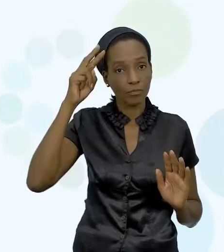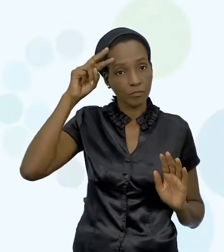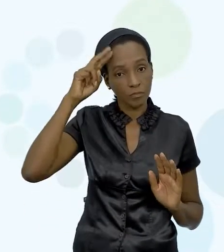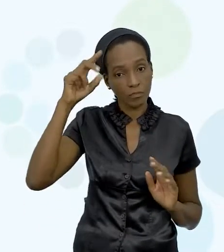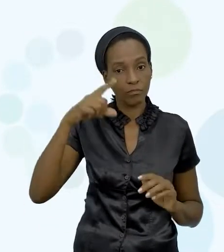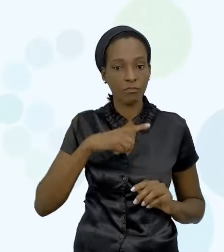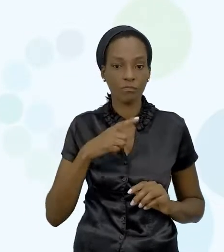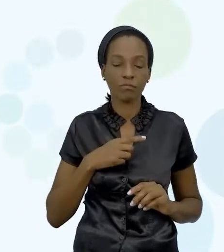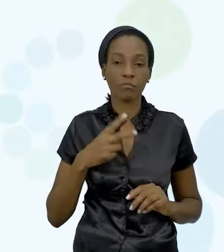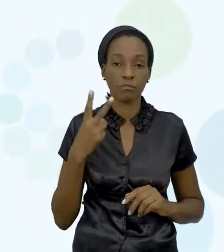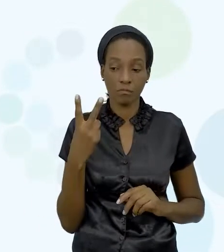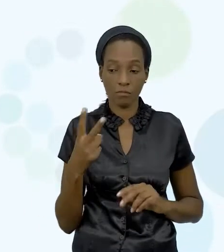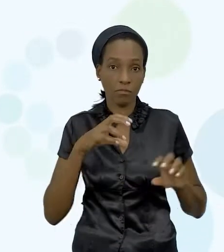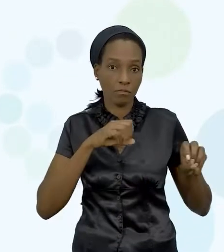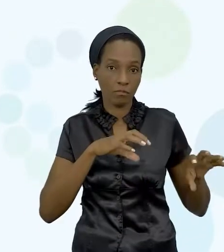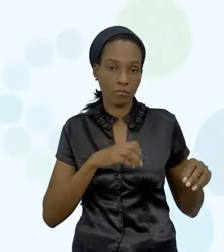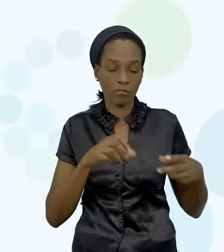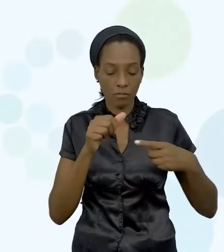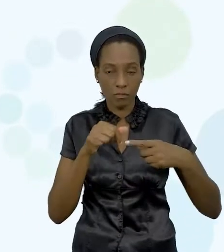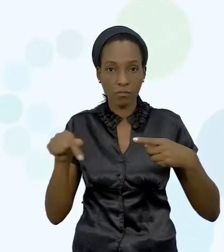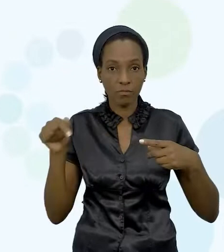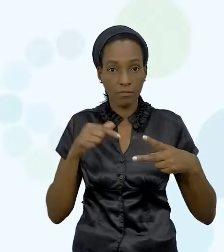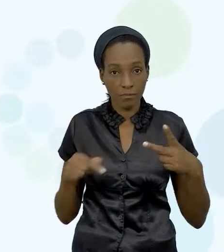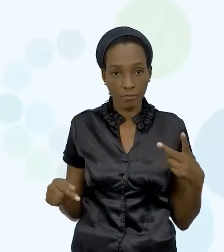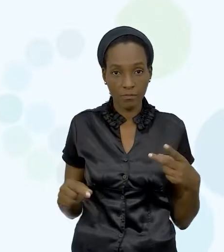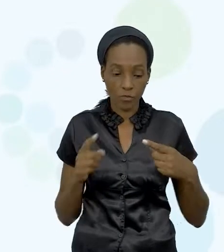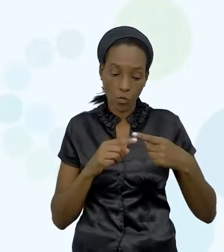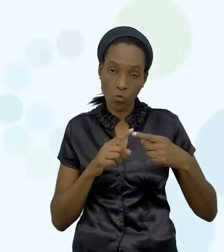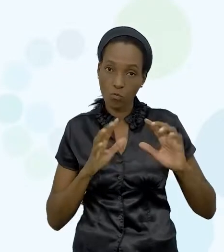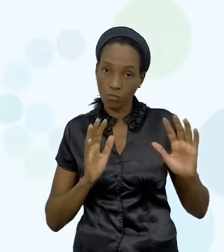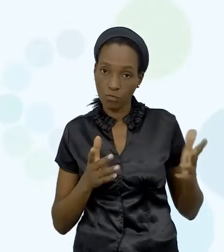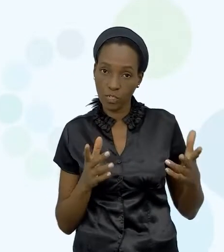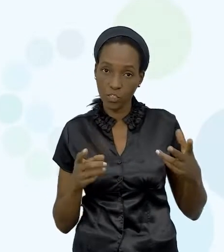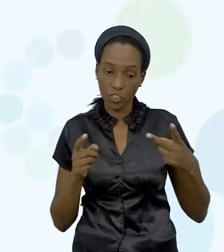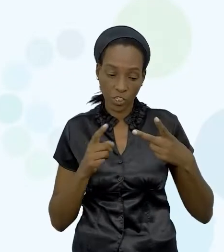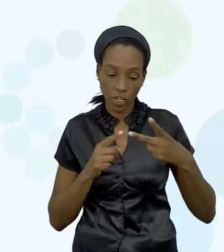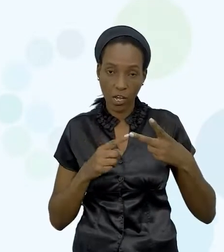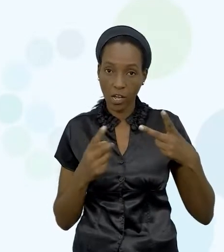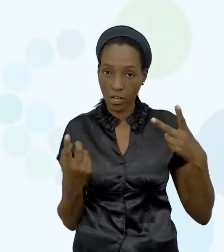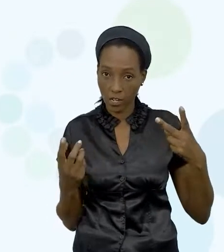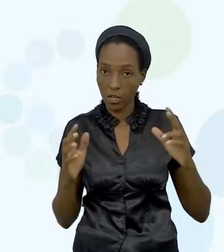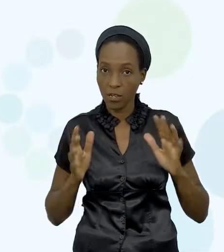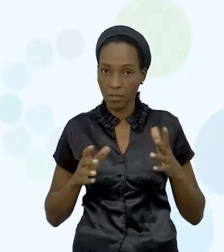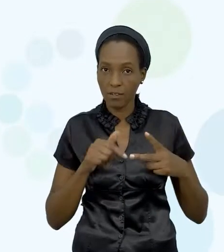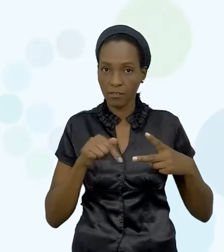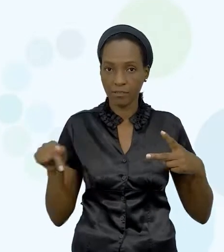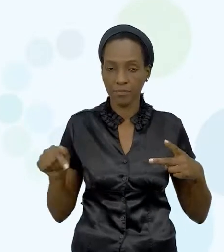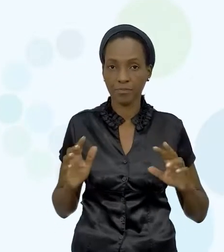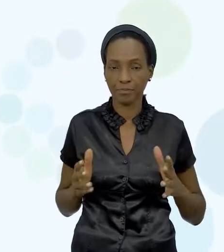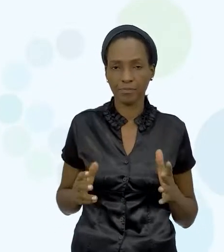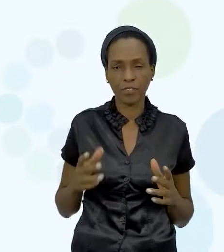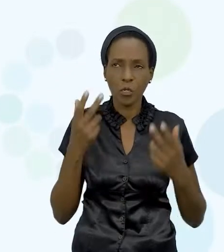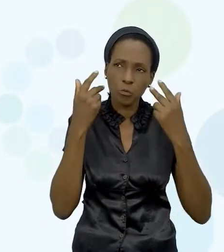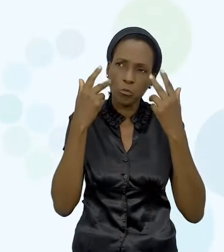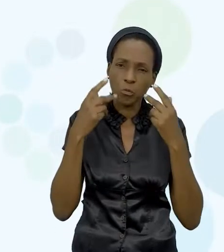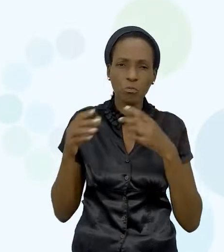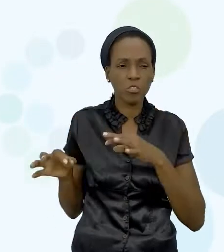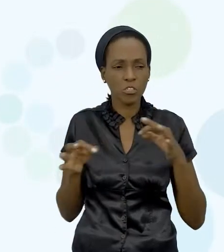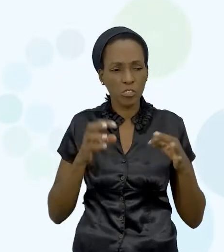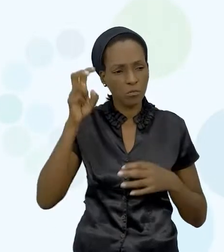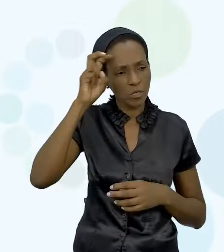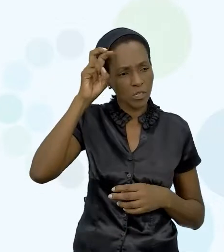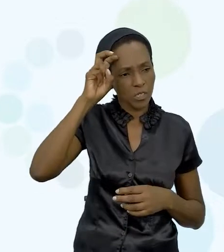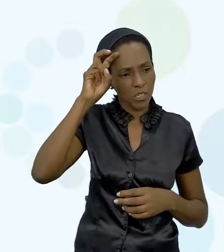aulas semanais. A gente já fez uma, essa é a nossa segunda aula da semana. Normalmente, eu gravo aqui às quintas-feiras. Então, ao final